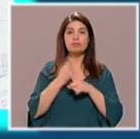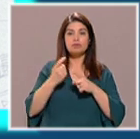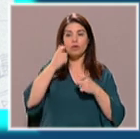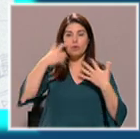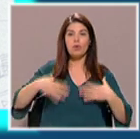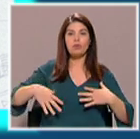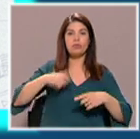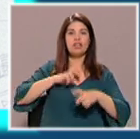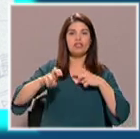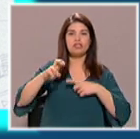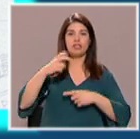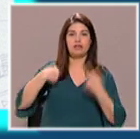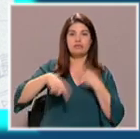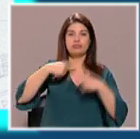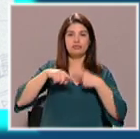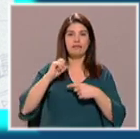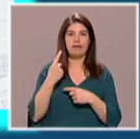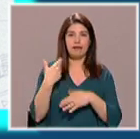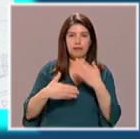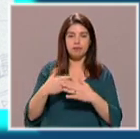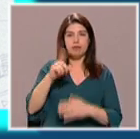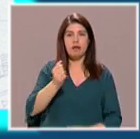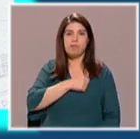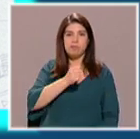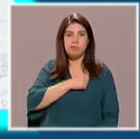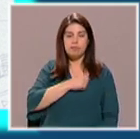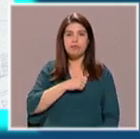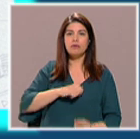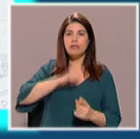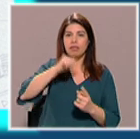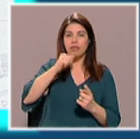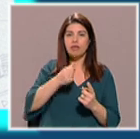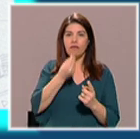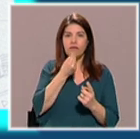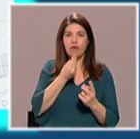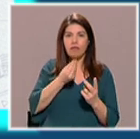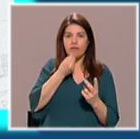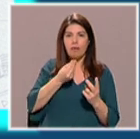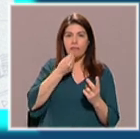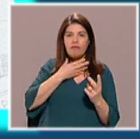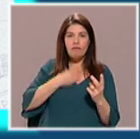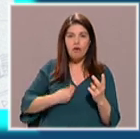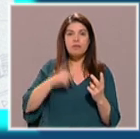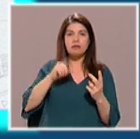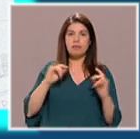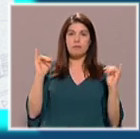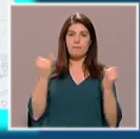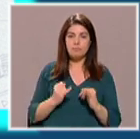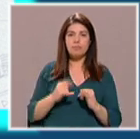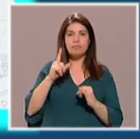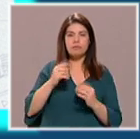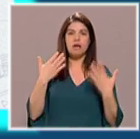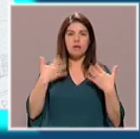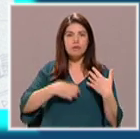acelerado, assinalado por um ritmo cardíaco mais rápido, uma fome permanente e perda de peso. Também sentem calor, transpiram